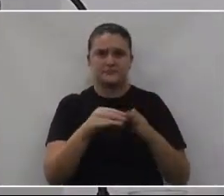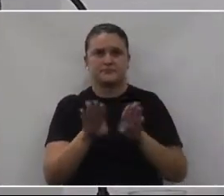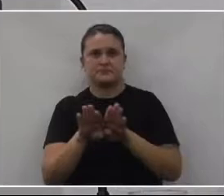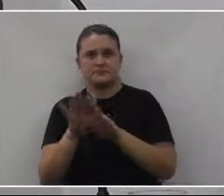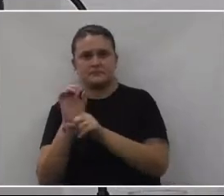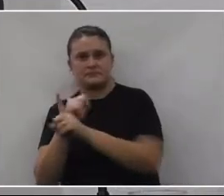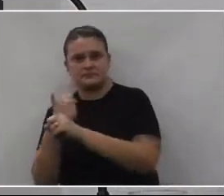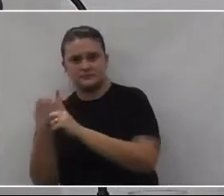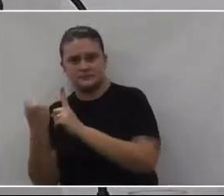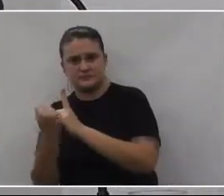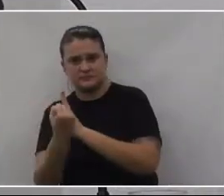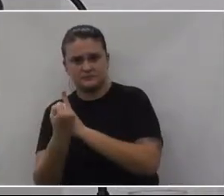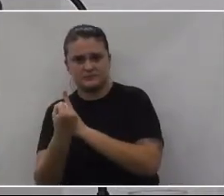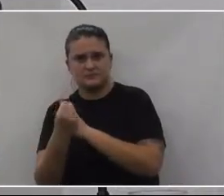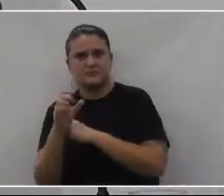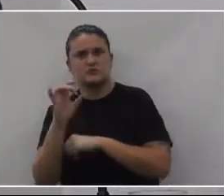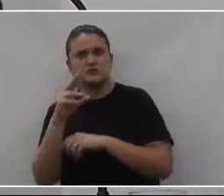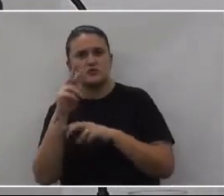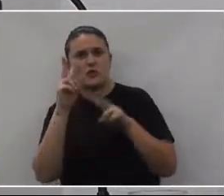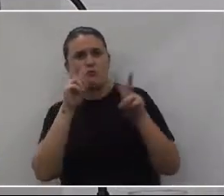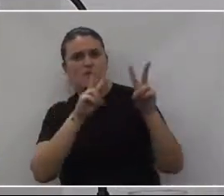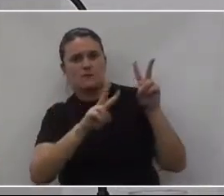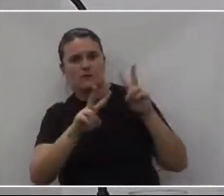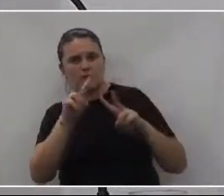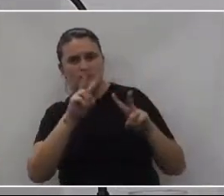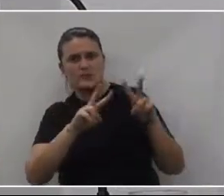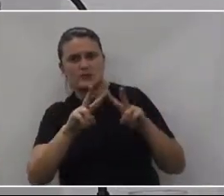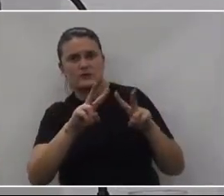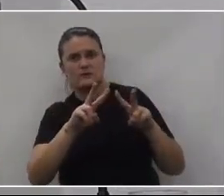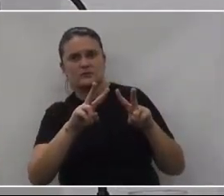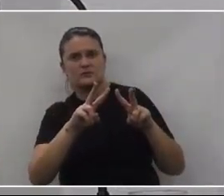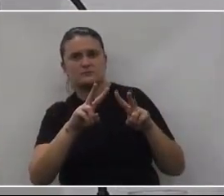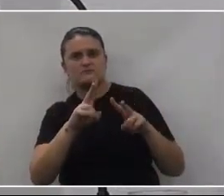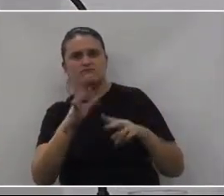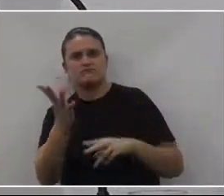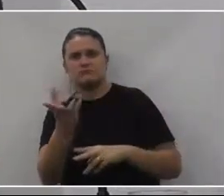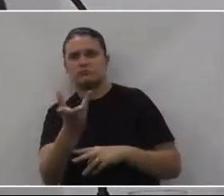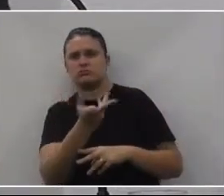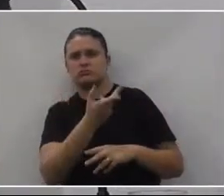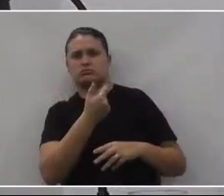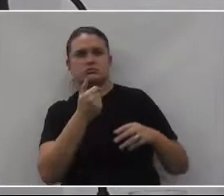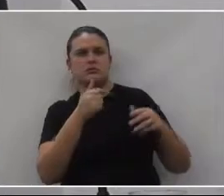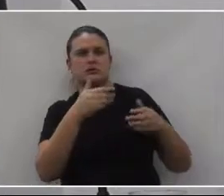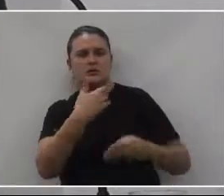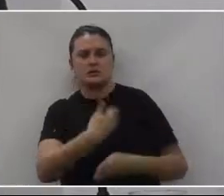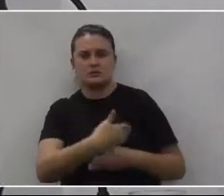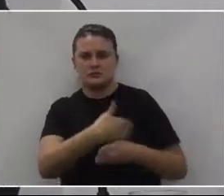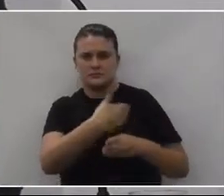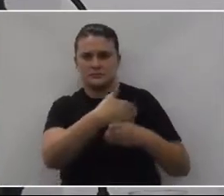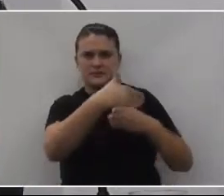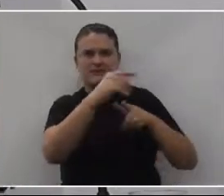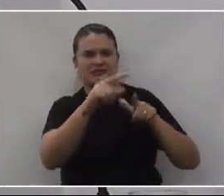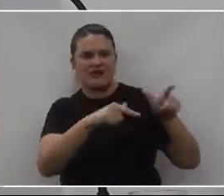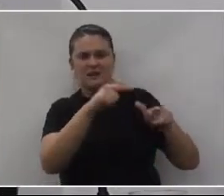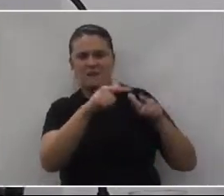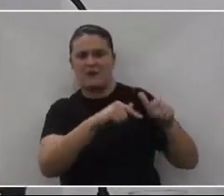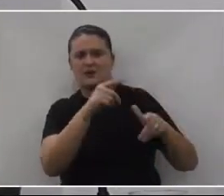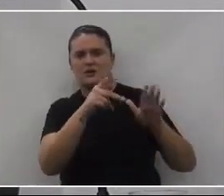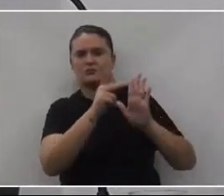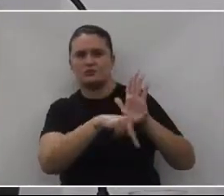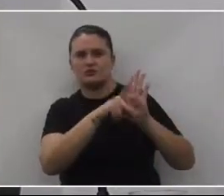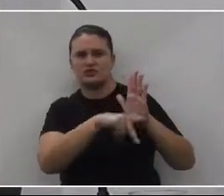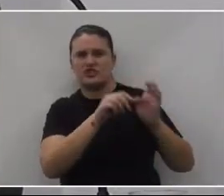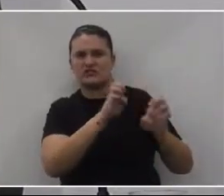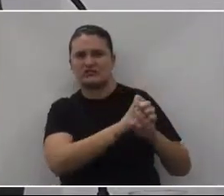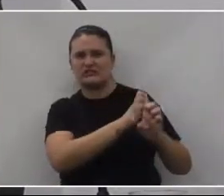União da Vitória. Basta-se ver com que a velocidade e a técnica, os trabalhos e projetos de